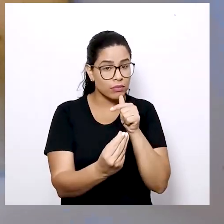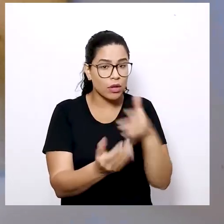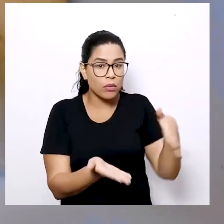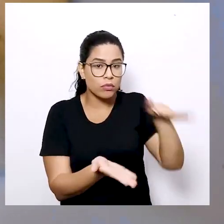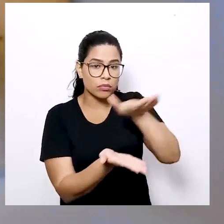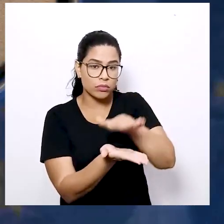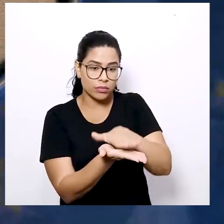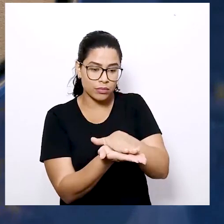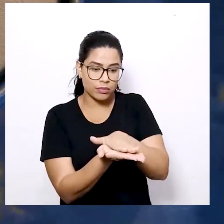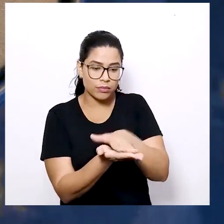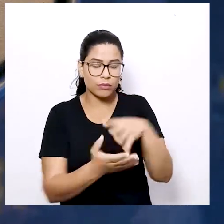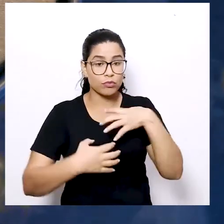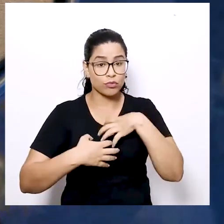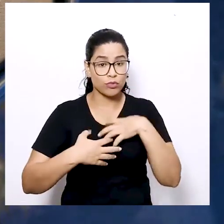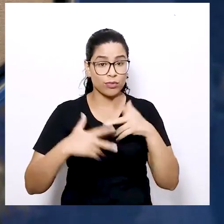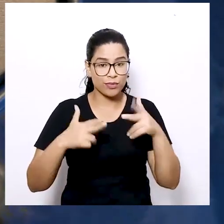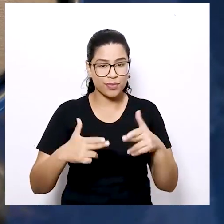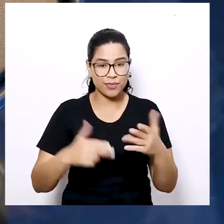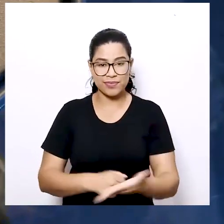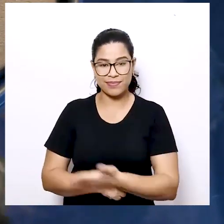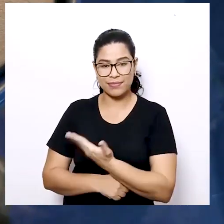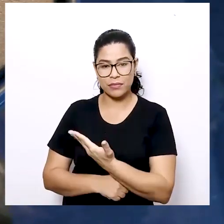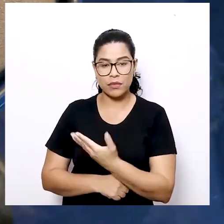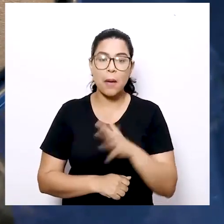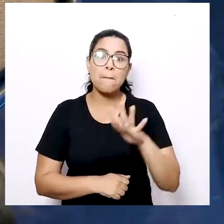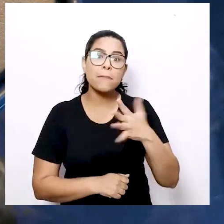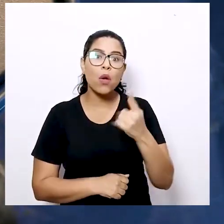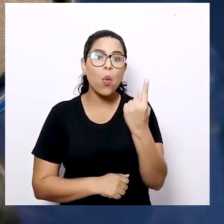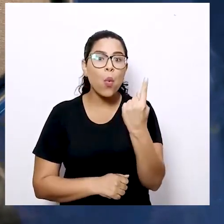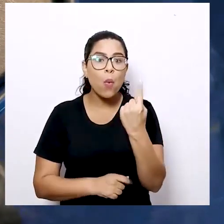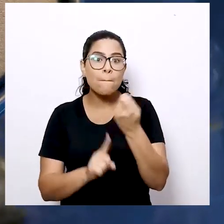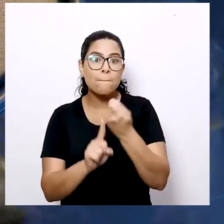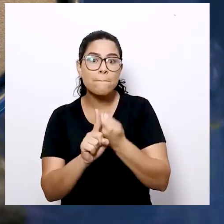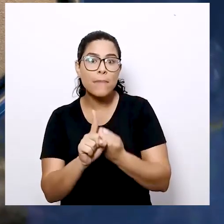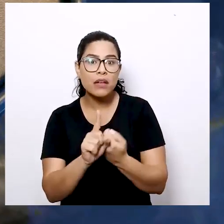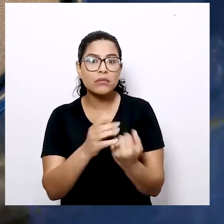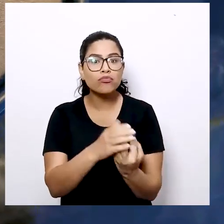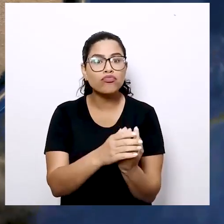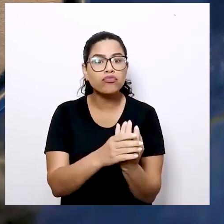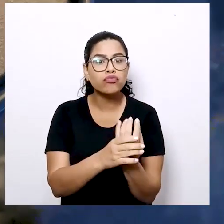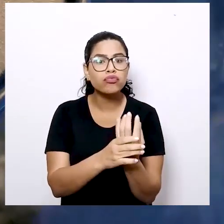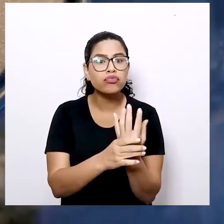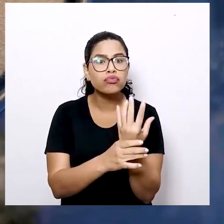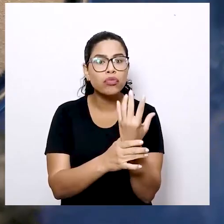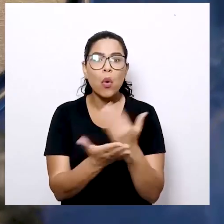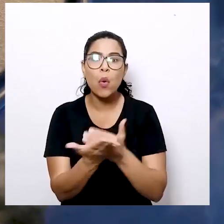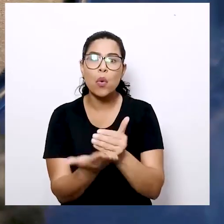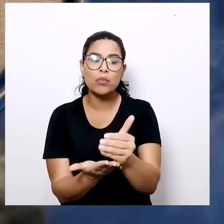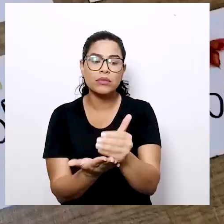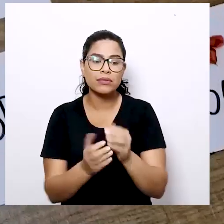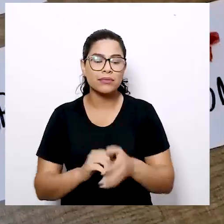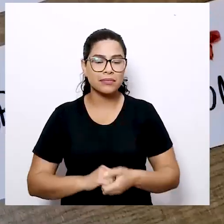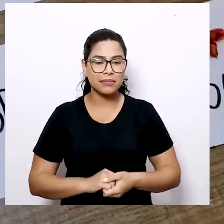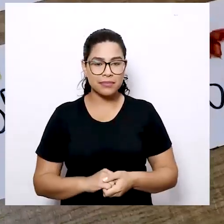tampinha. Assim. E aí, demora um mês para germinar e virar um pezinho de